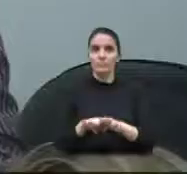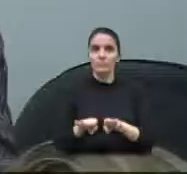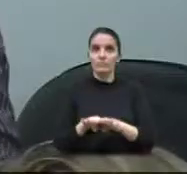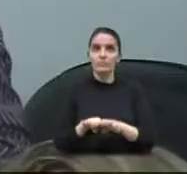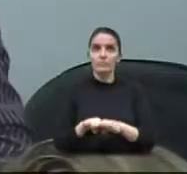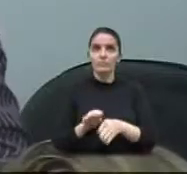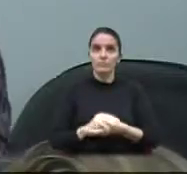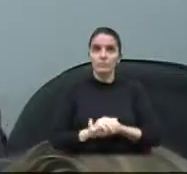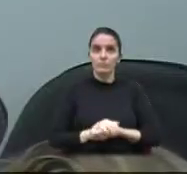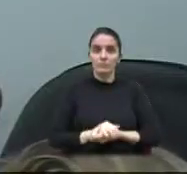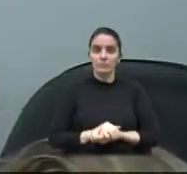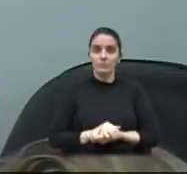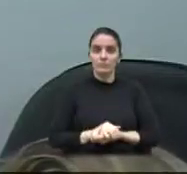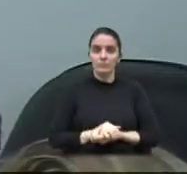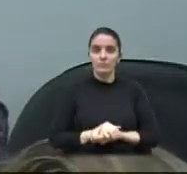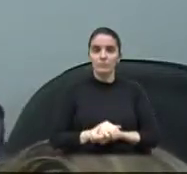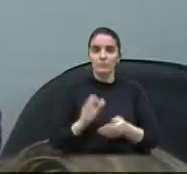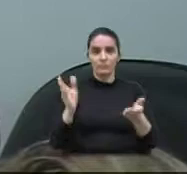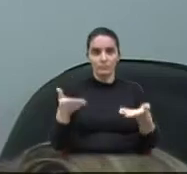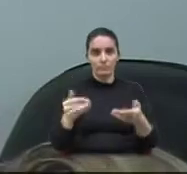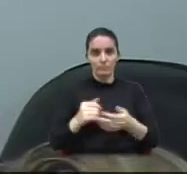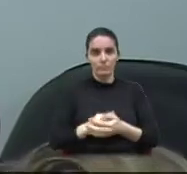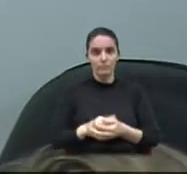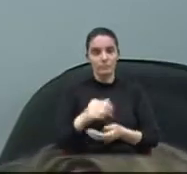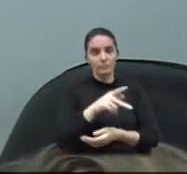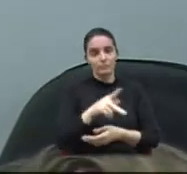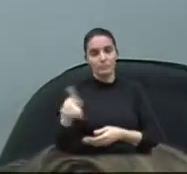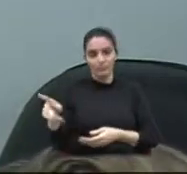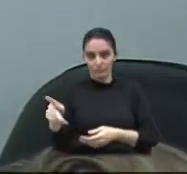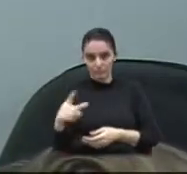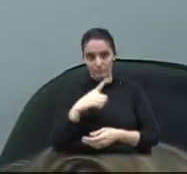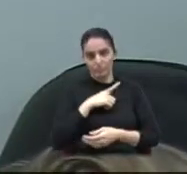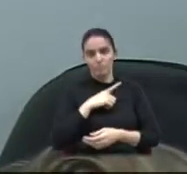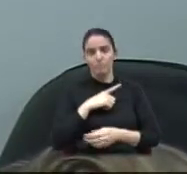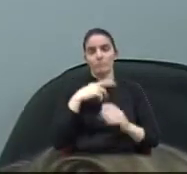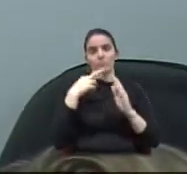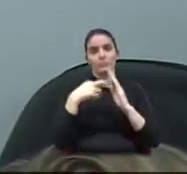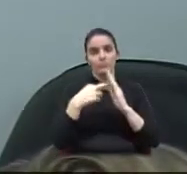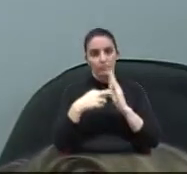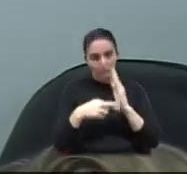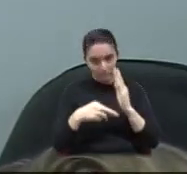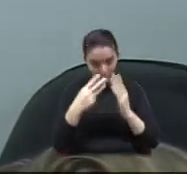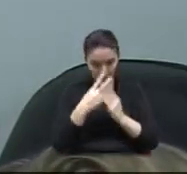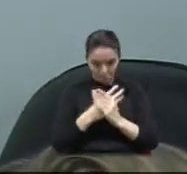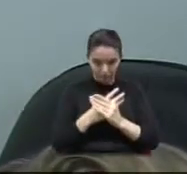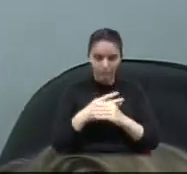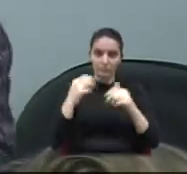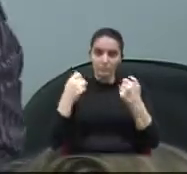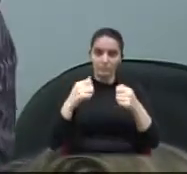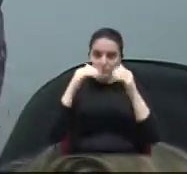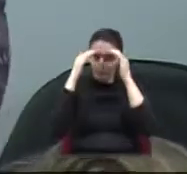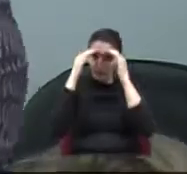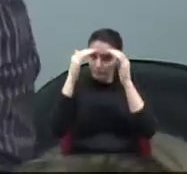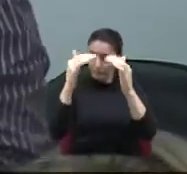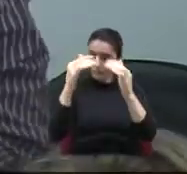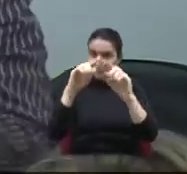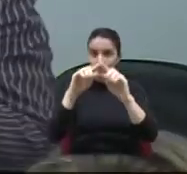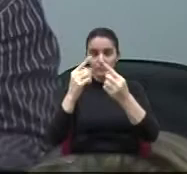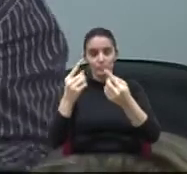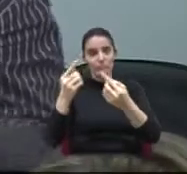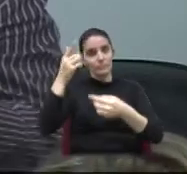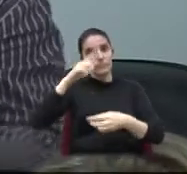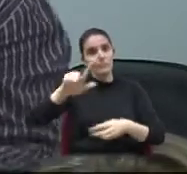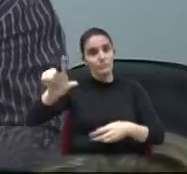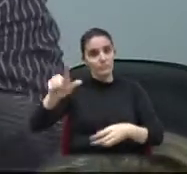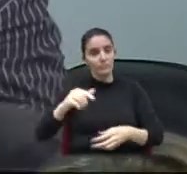disso. Entendeu? O senhor está em cima do regimento, eu sei que tem que seguir o regimento mesmo, mas aqui em outras situações